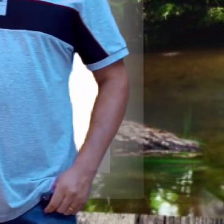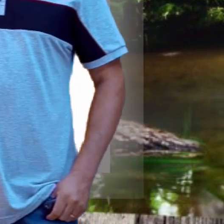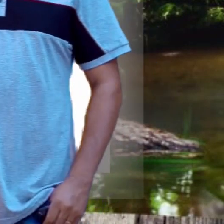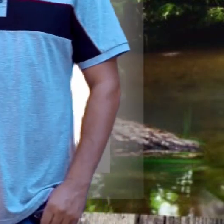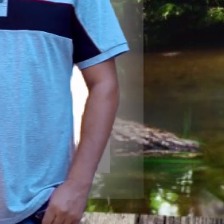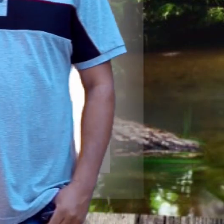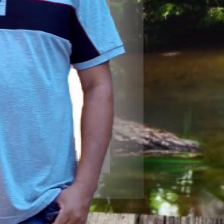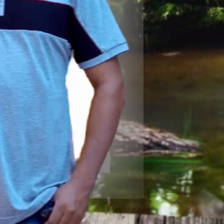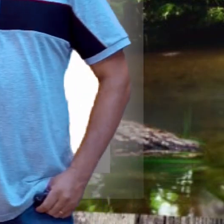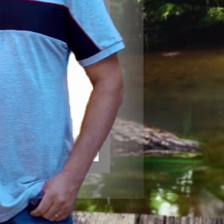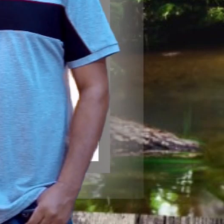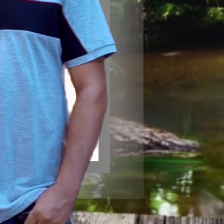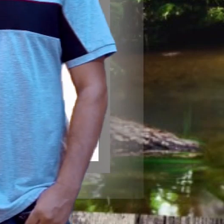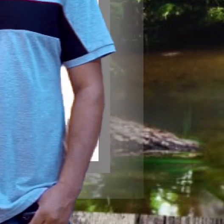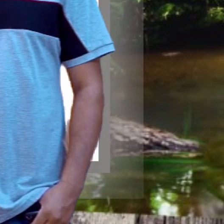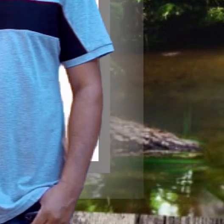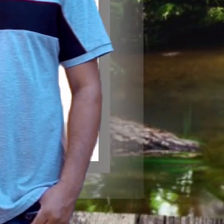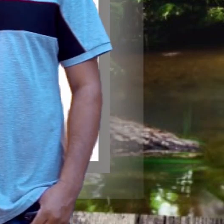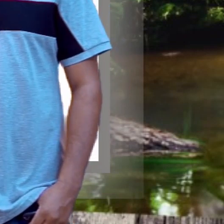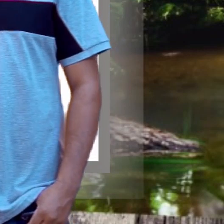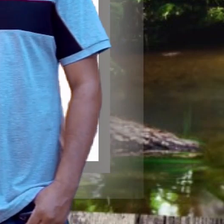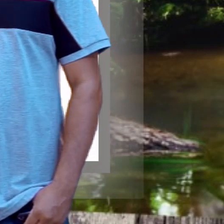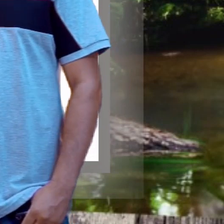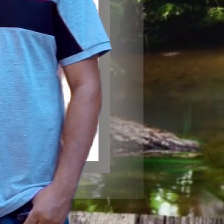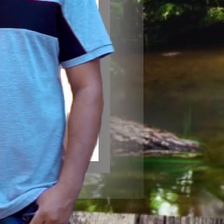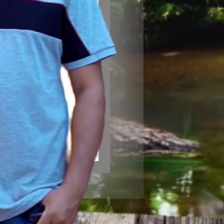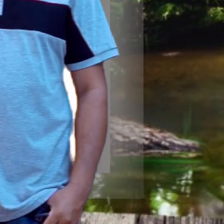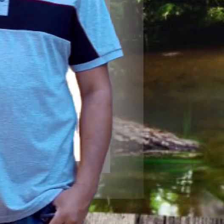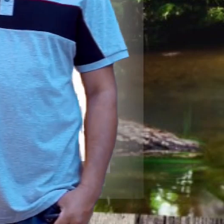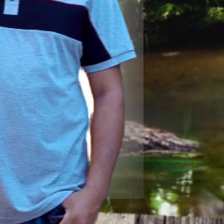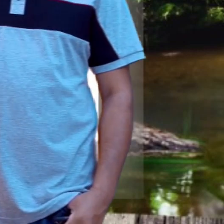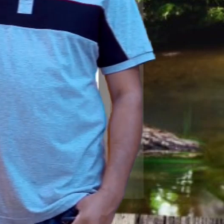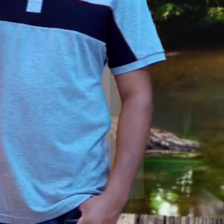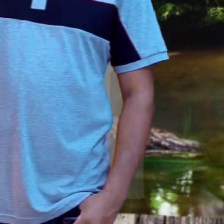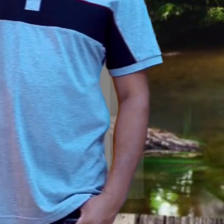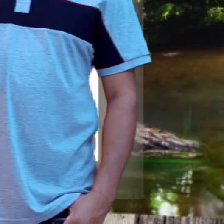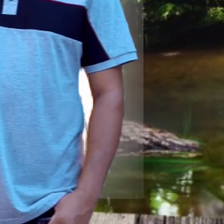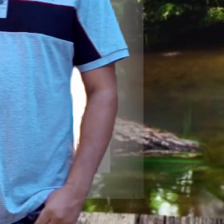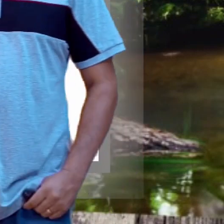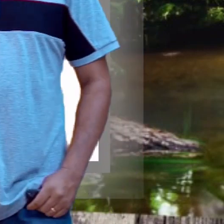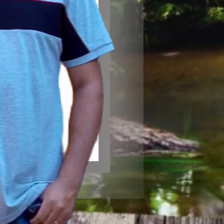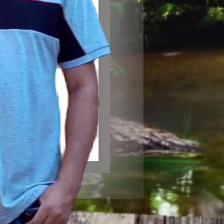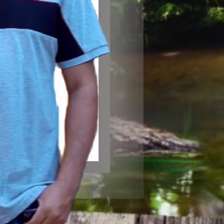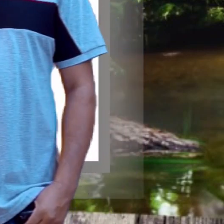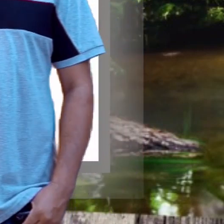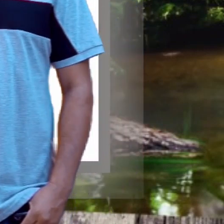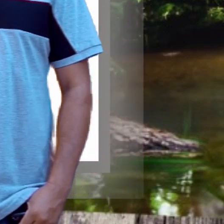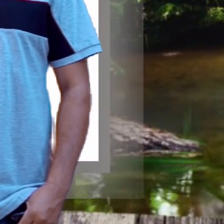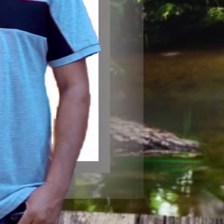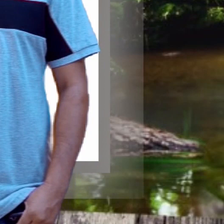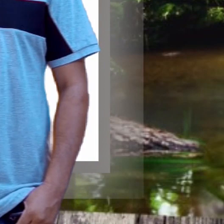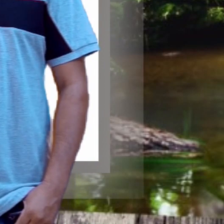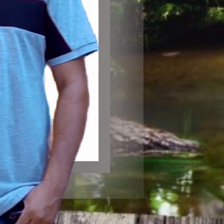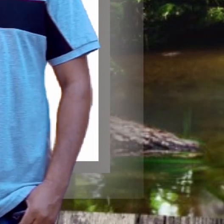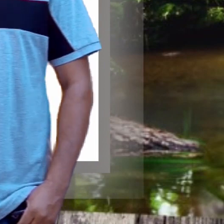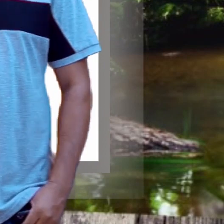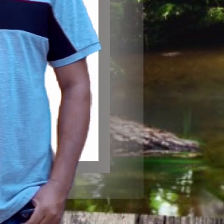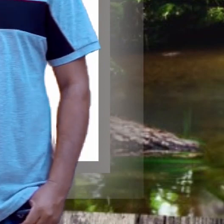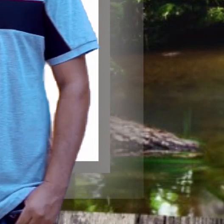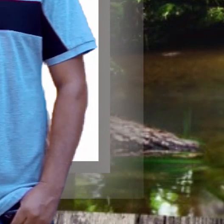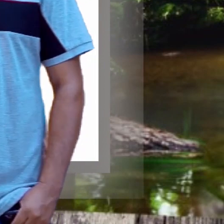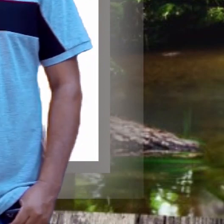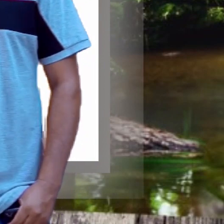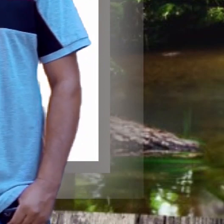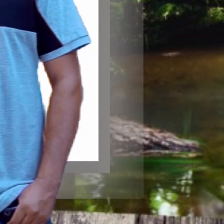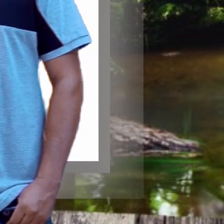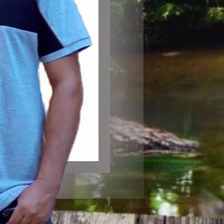um antígeno lá no organismo, o que vai acontecer? Ele vai, de alguma forma, capturar essa célula, né? E tentar